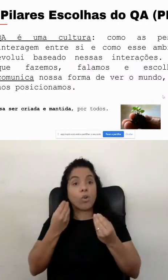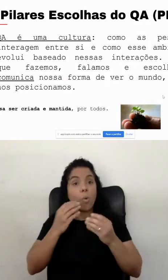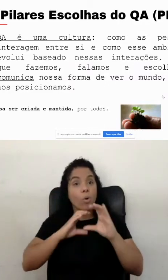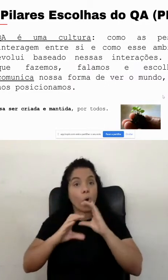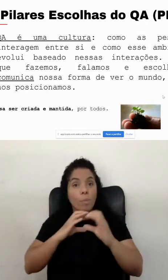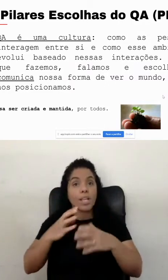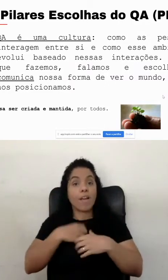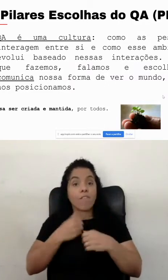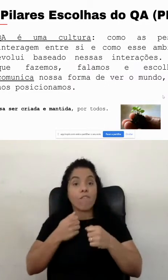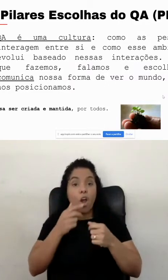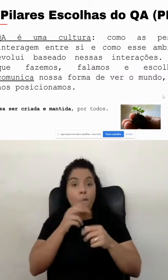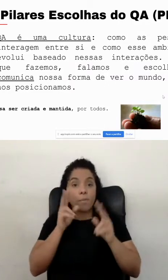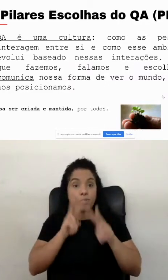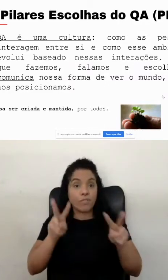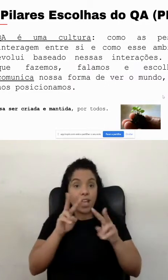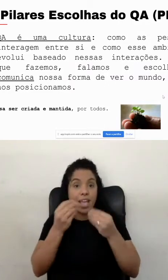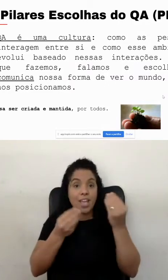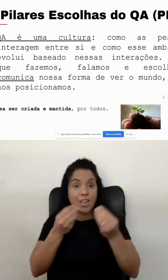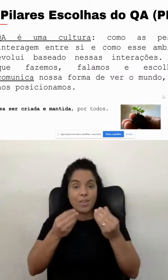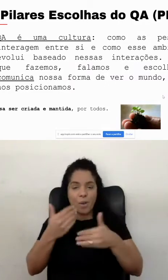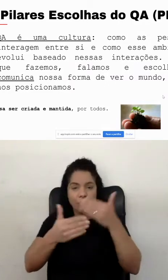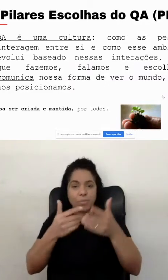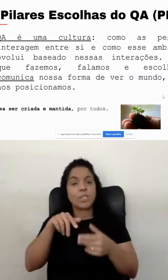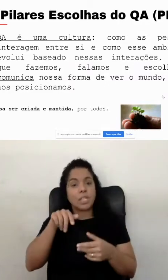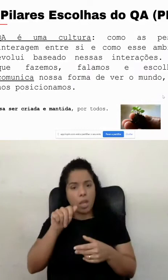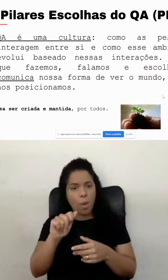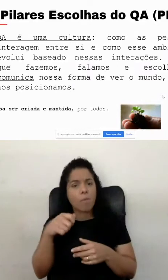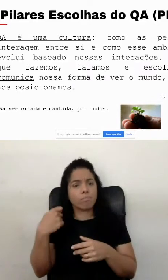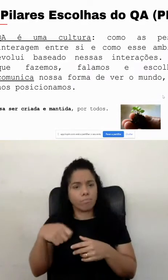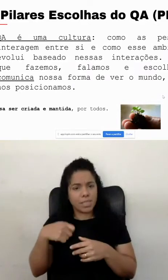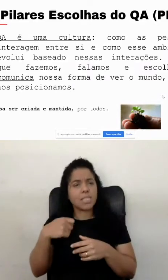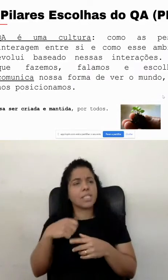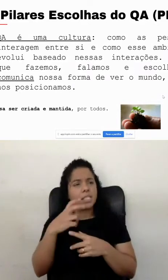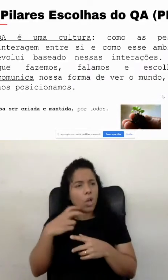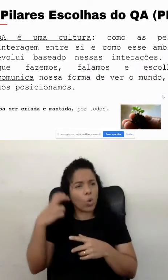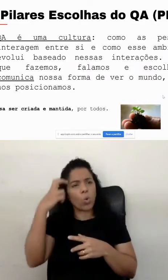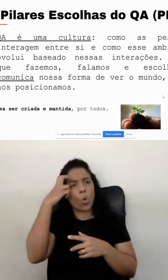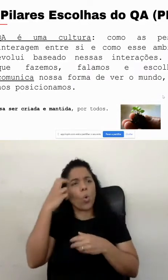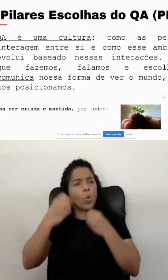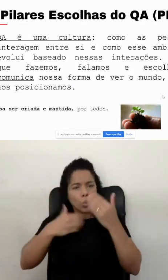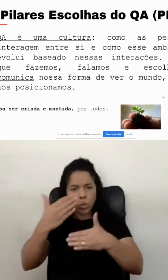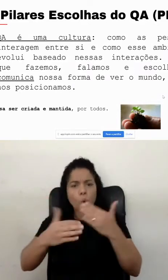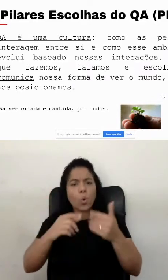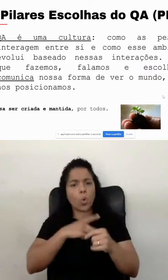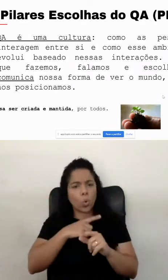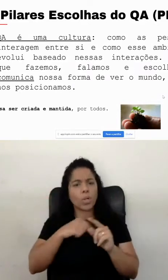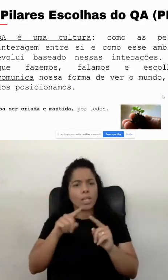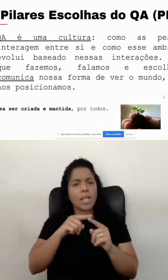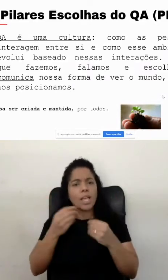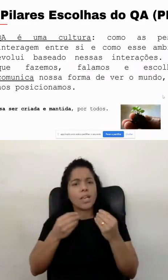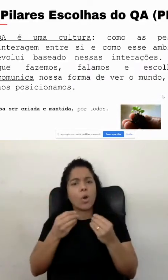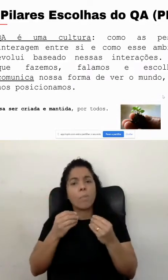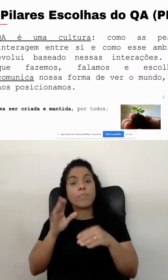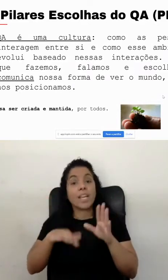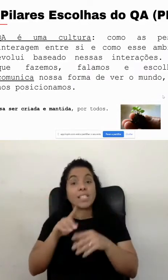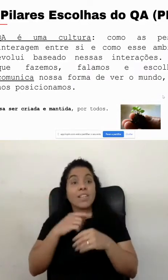o mundo. Então, ele precisa ser essa cultura, trazer essa cultura, e ela precisa, muitas